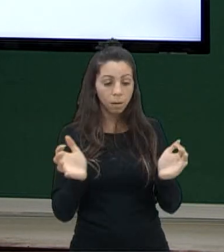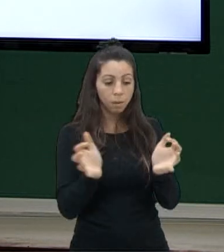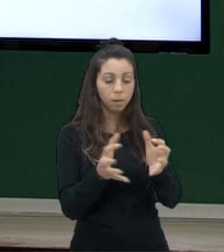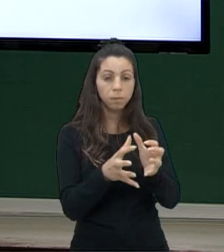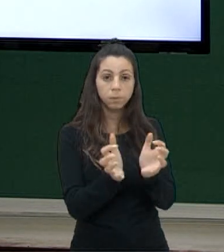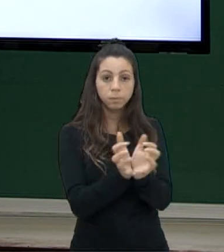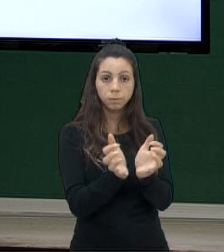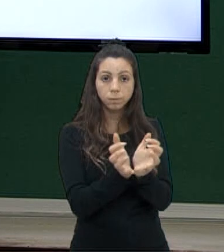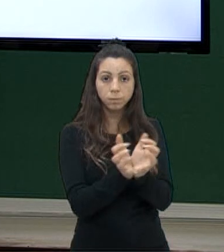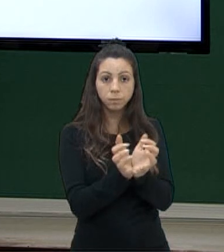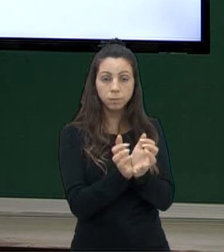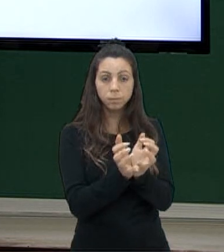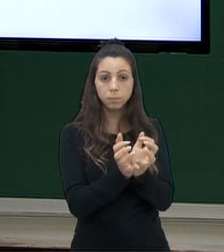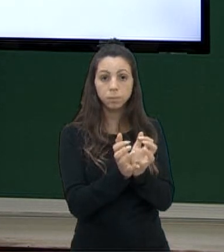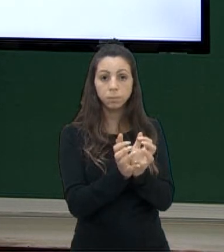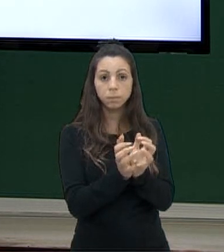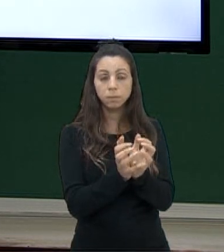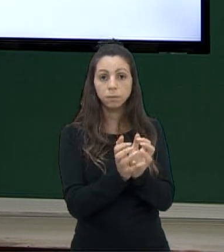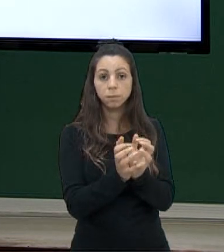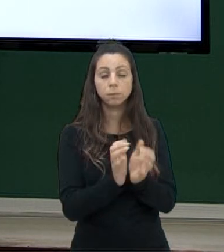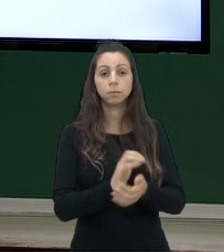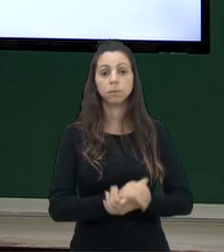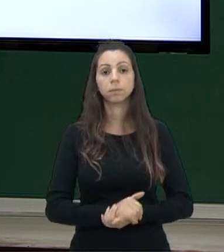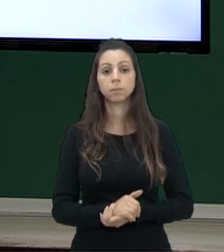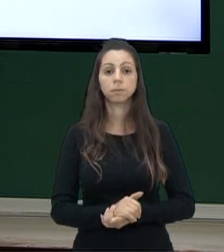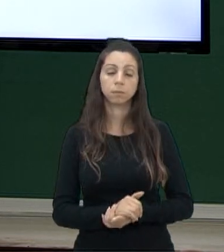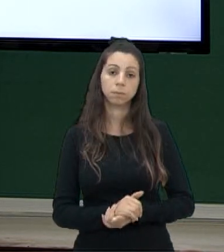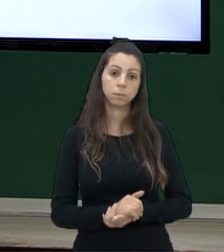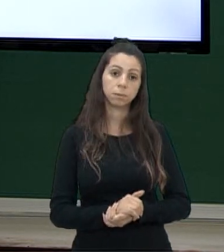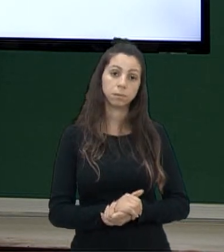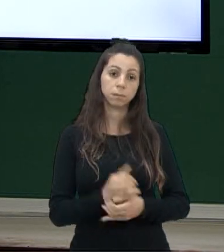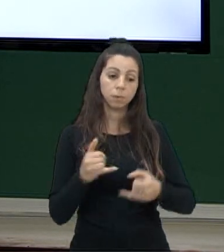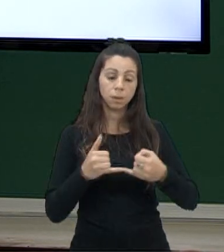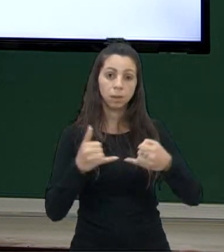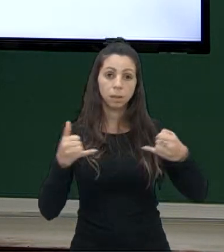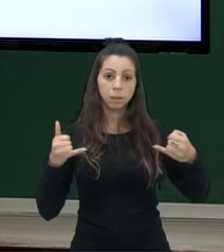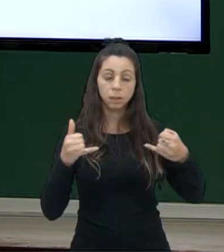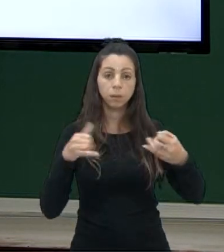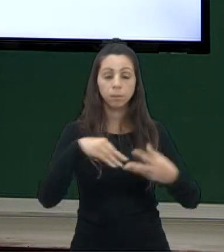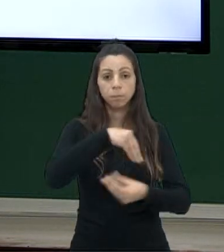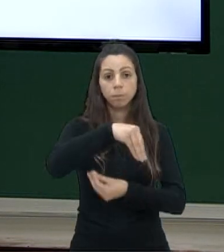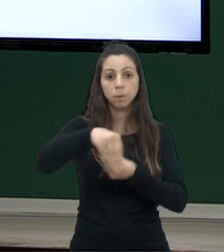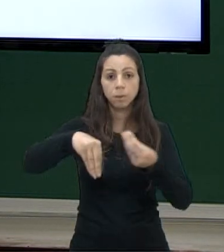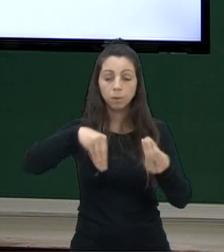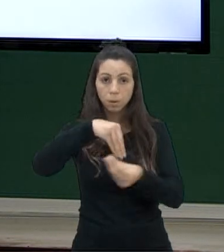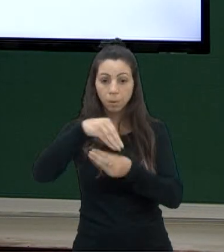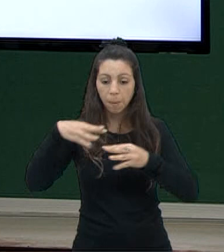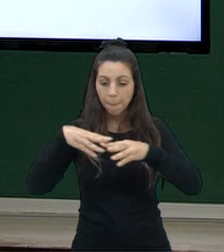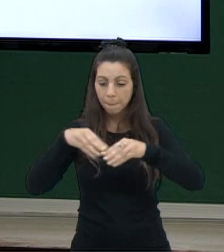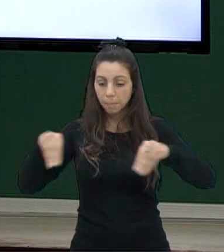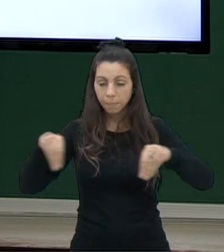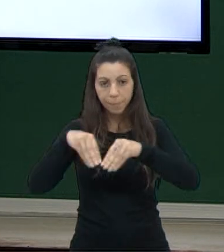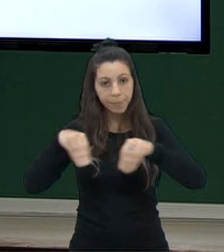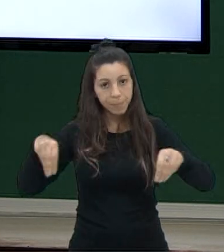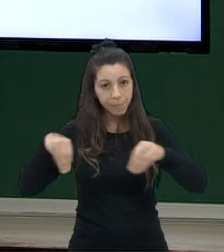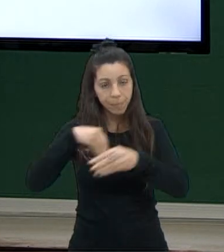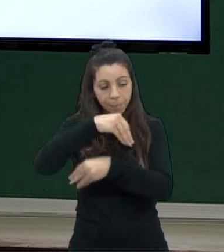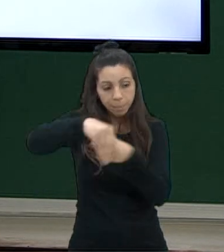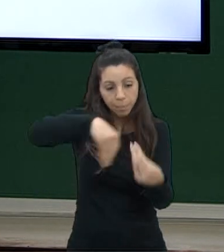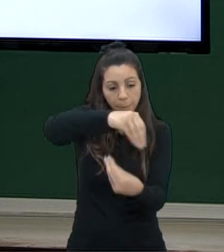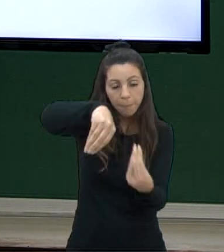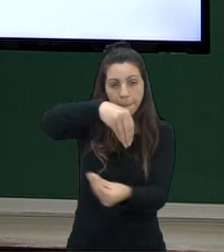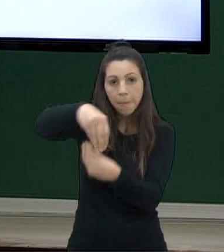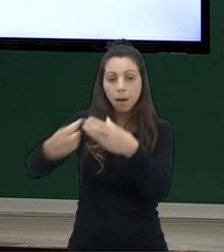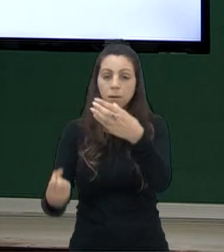conjuntos são associações. Quando falamos em ligas, nós estamos misturando vários minérios para criar um